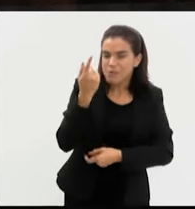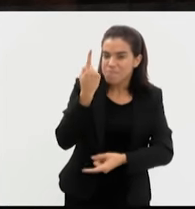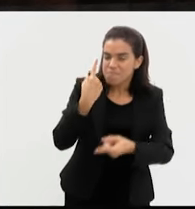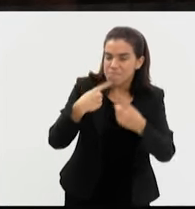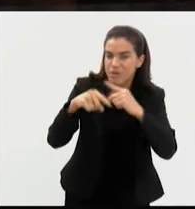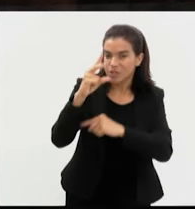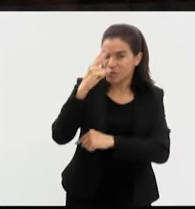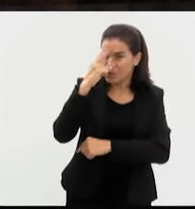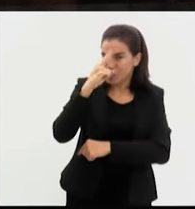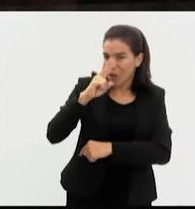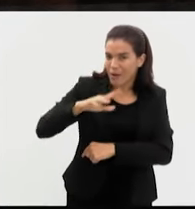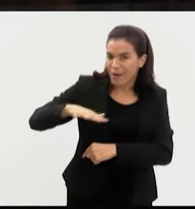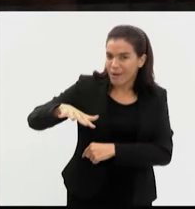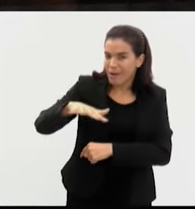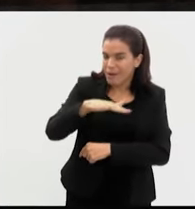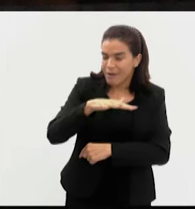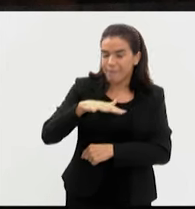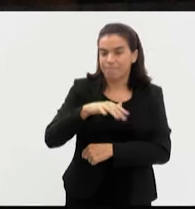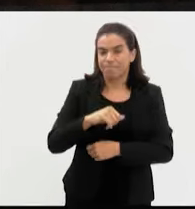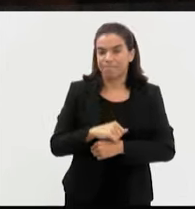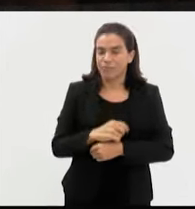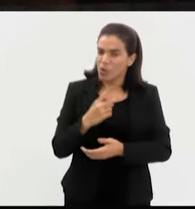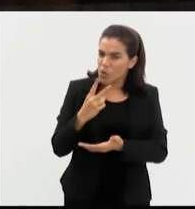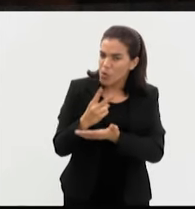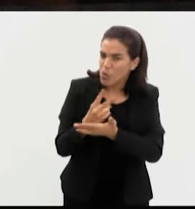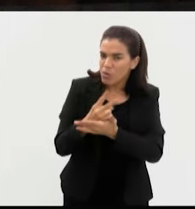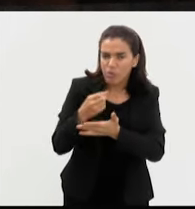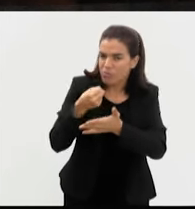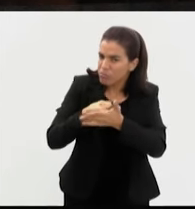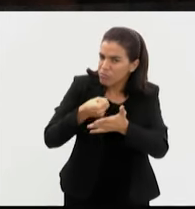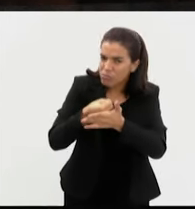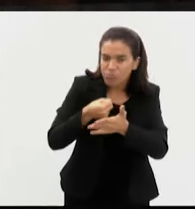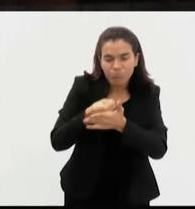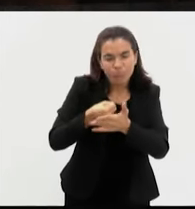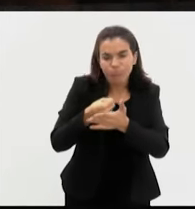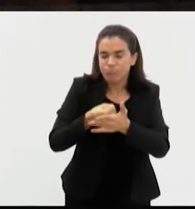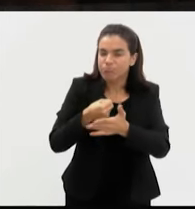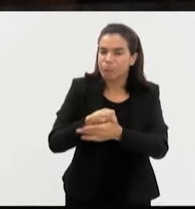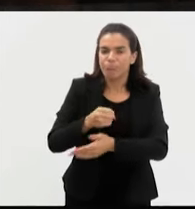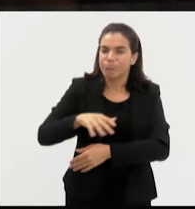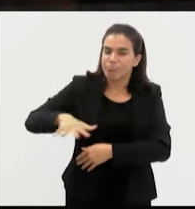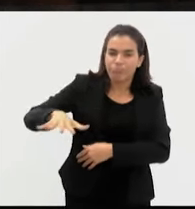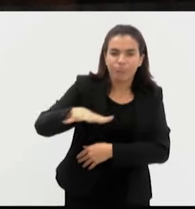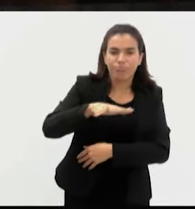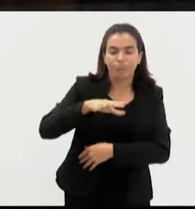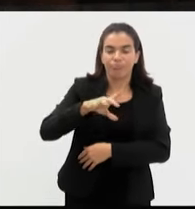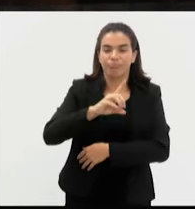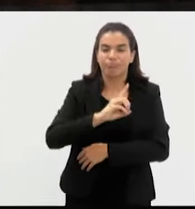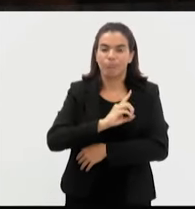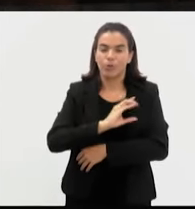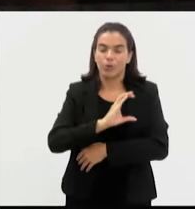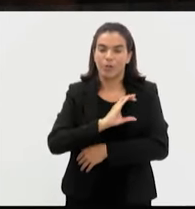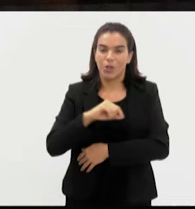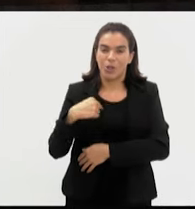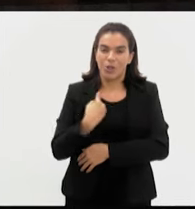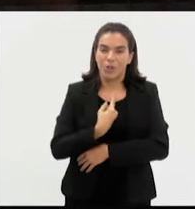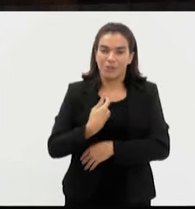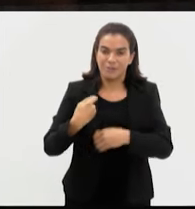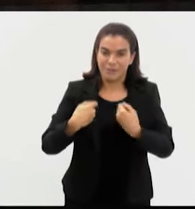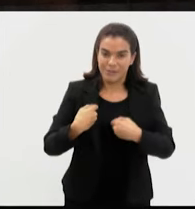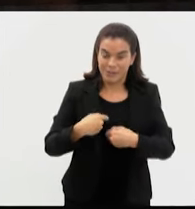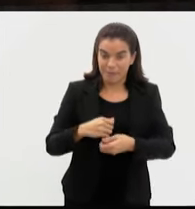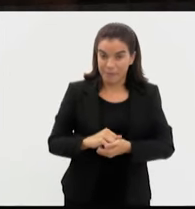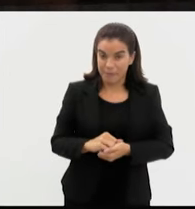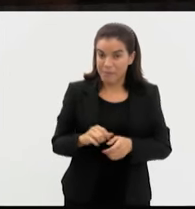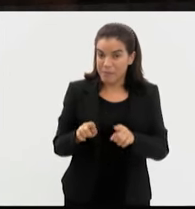hisória daquela região continuando as outras toda Duque de Caxias porque na realidade é o que nós precisamos e